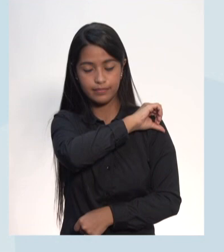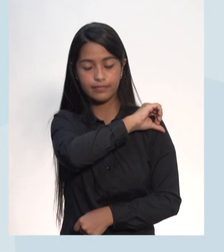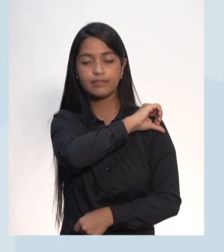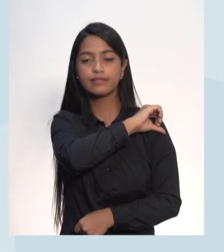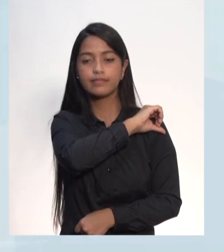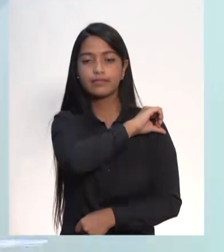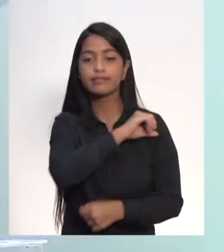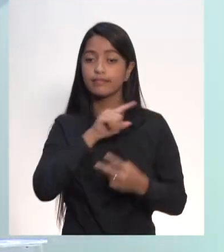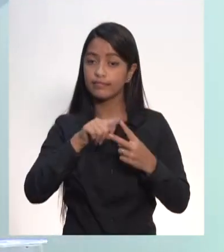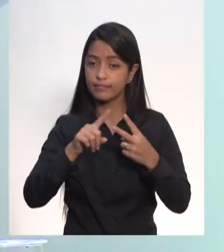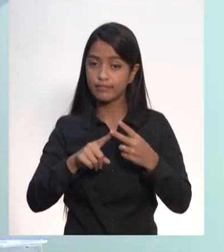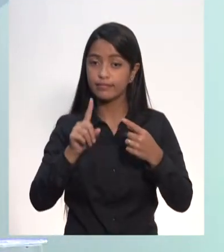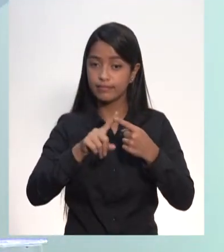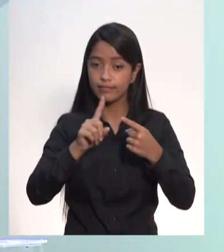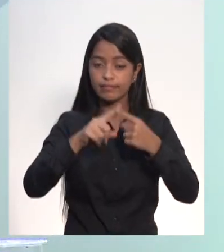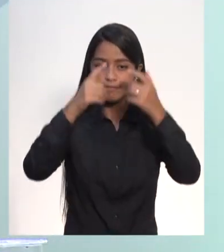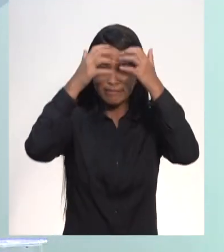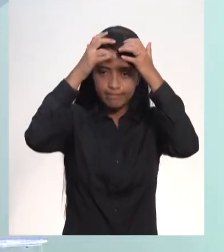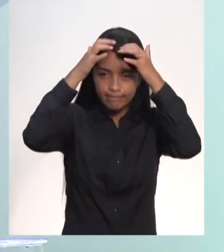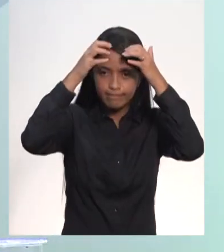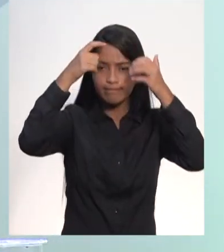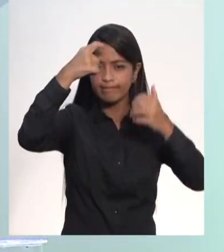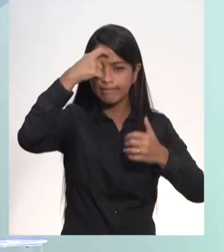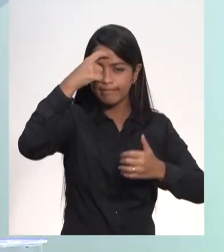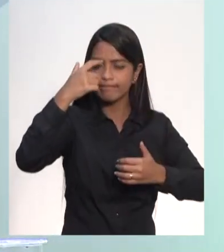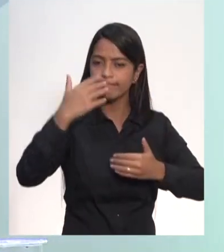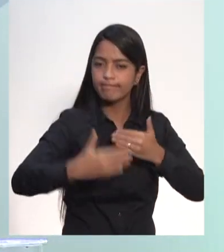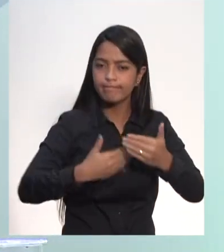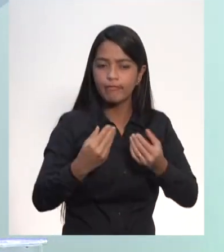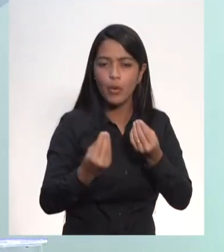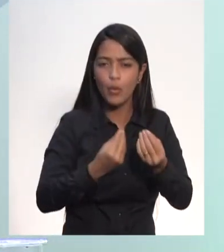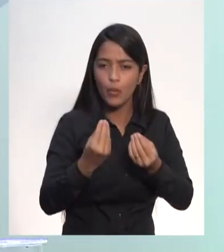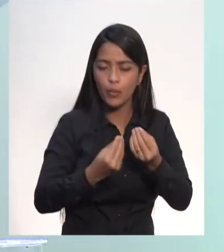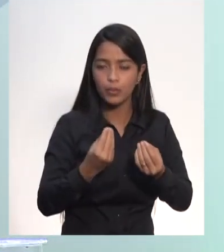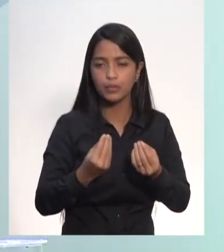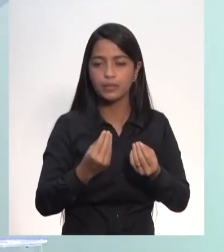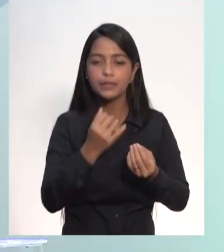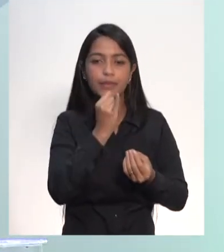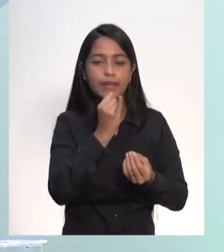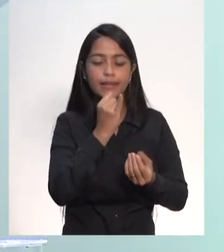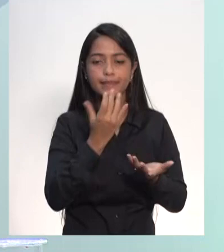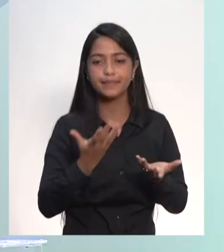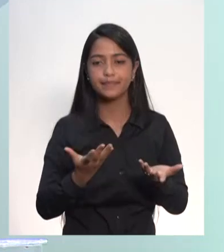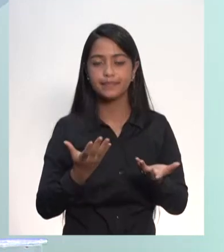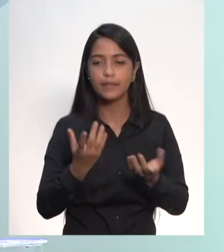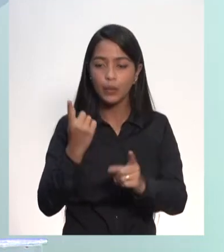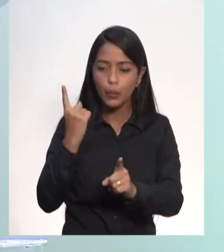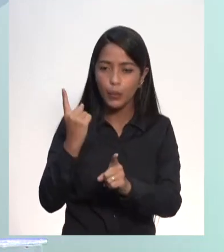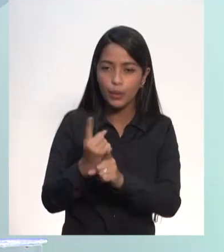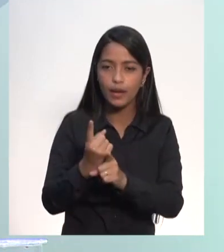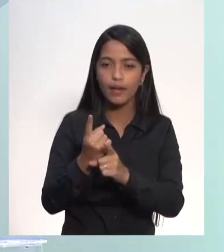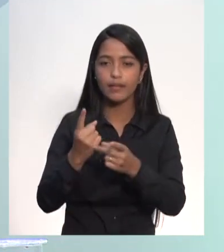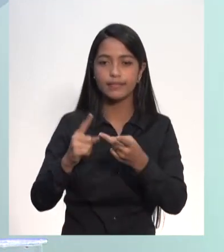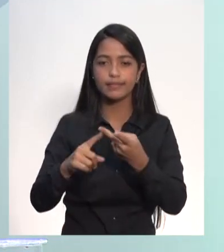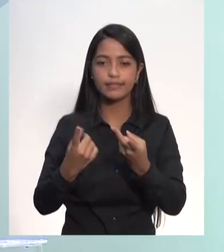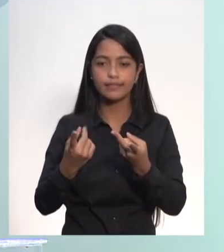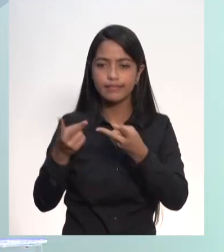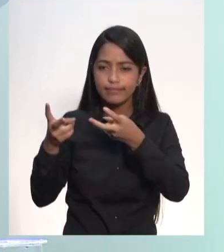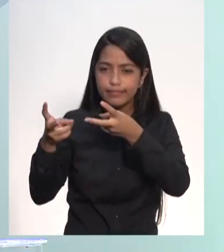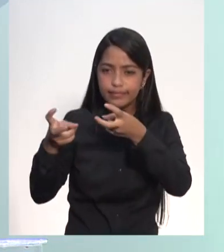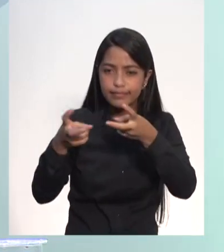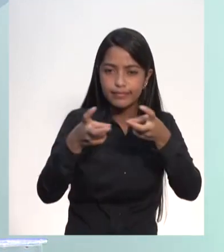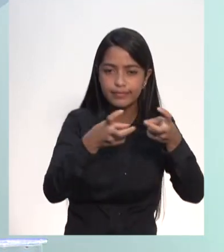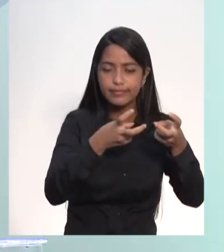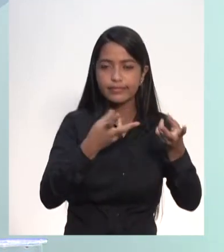processos cognitivos mais essenciais, né, neste momento, então, por exemplo, identificar, reconhecer,